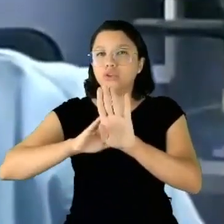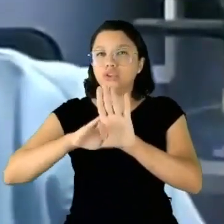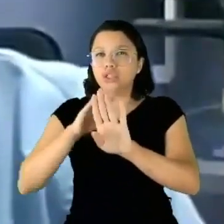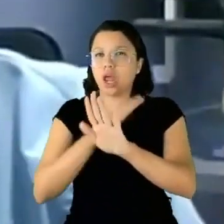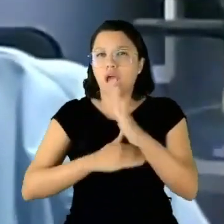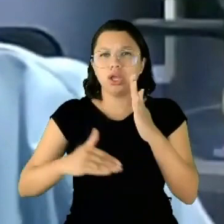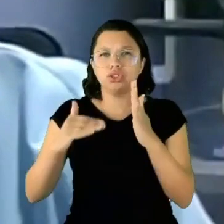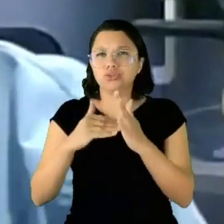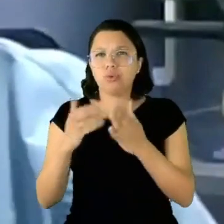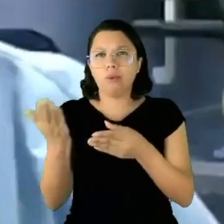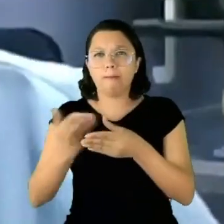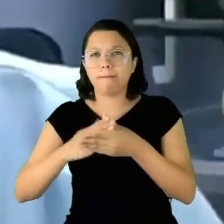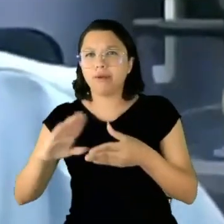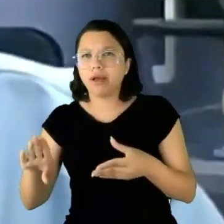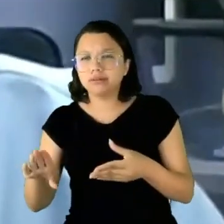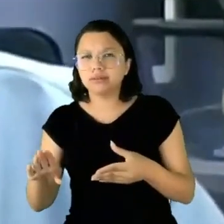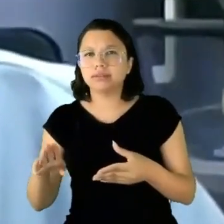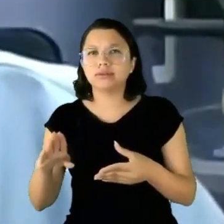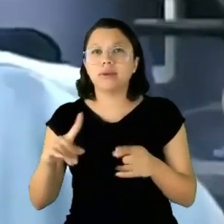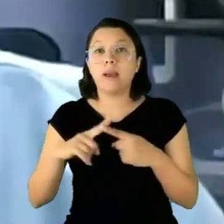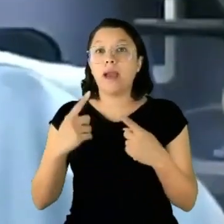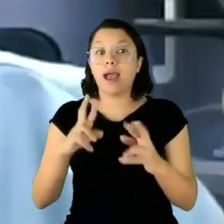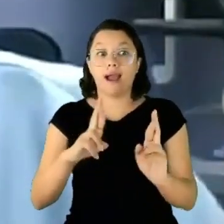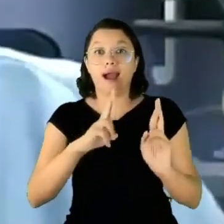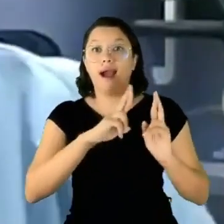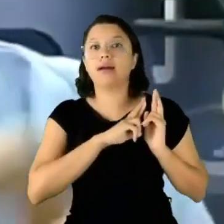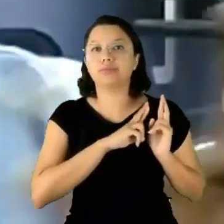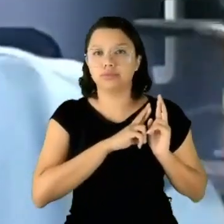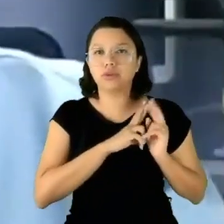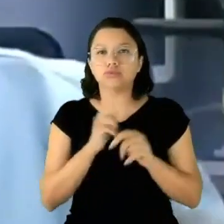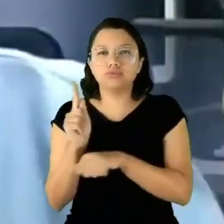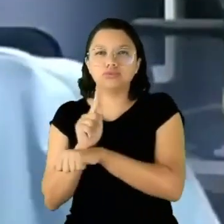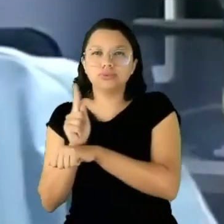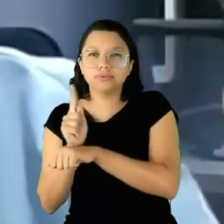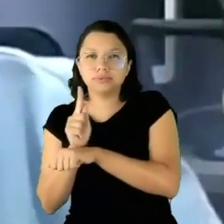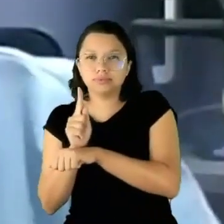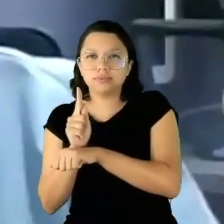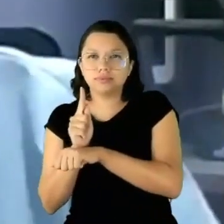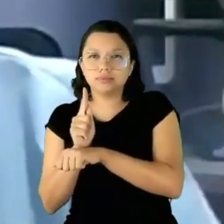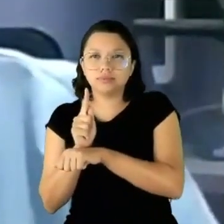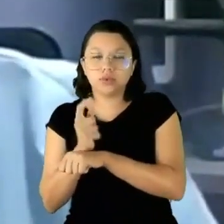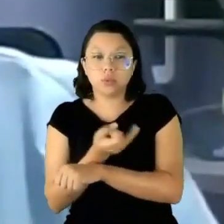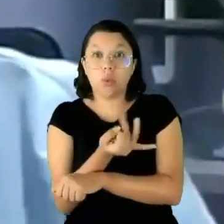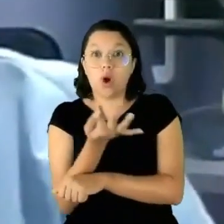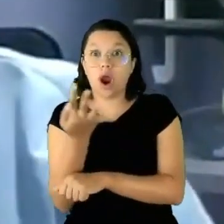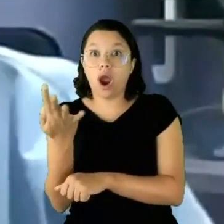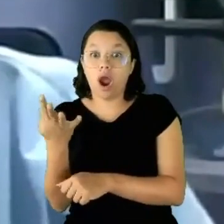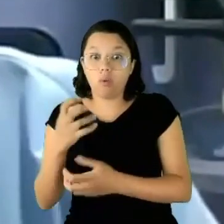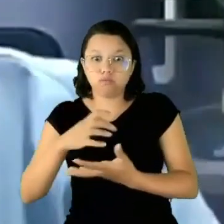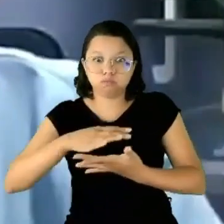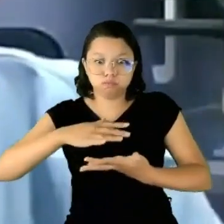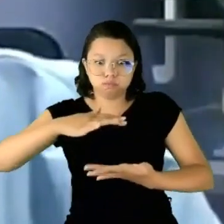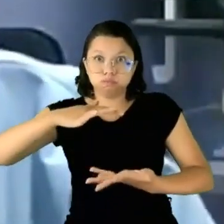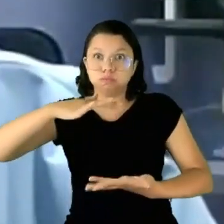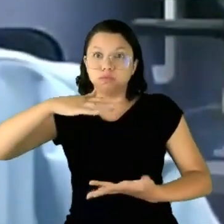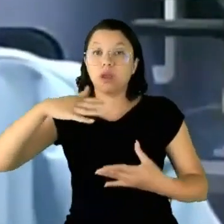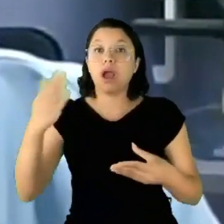responsável por gerir um estoque enorme de processo.